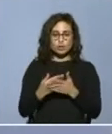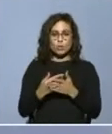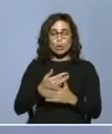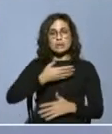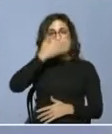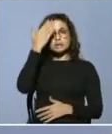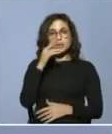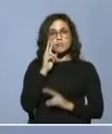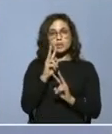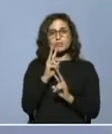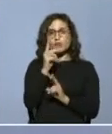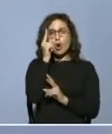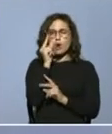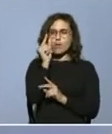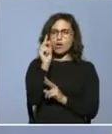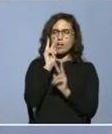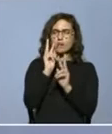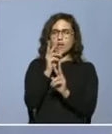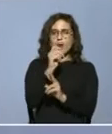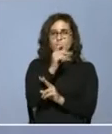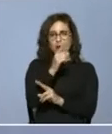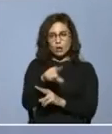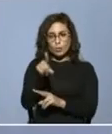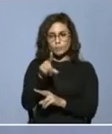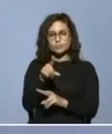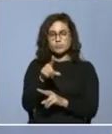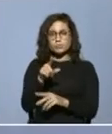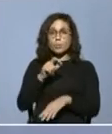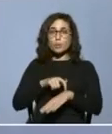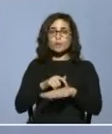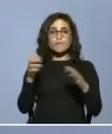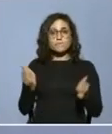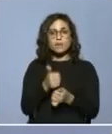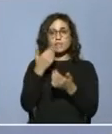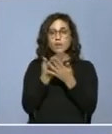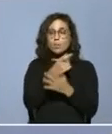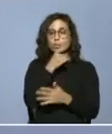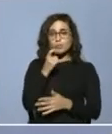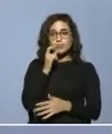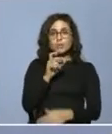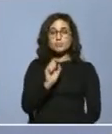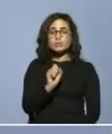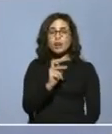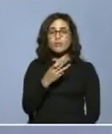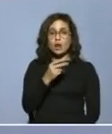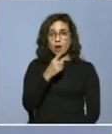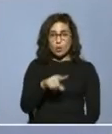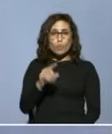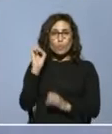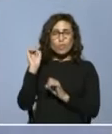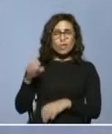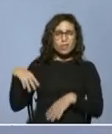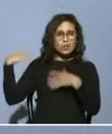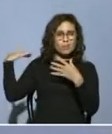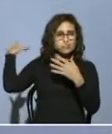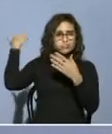visto ao longe por Abraão, o momento de salvação prometido a Adão desde o início. Eis